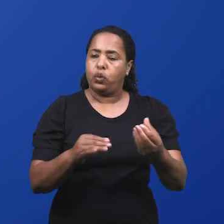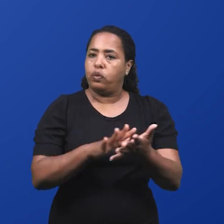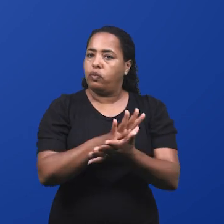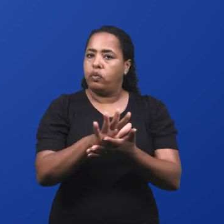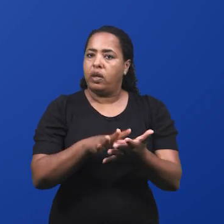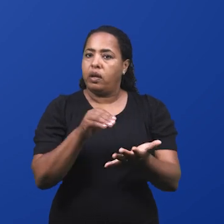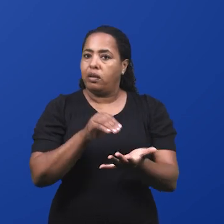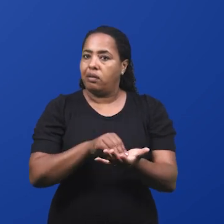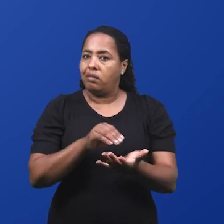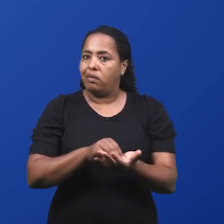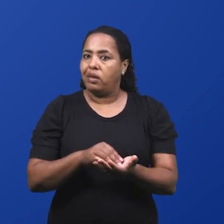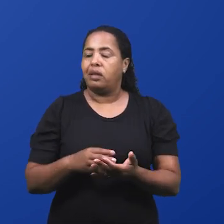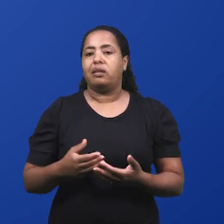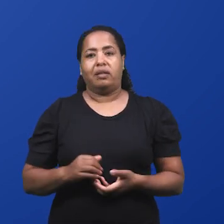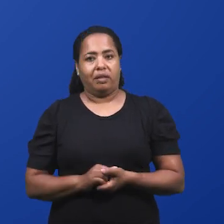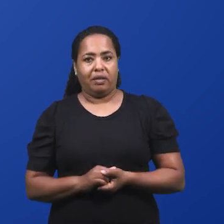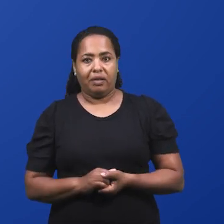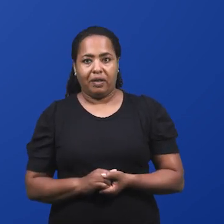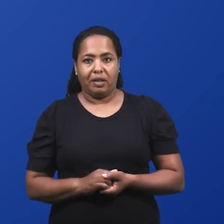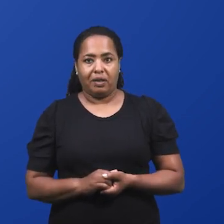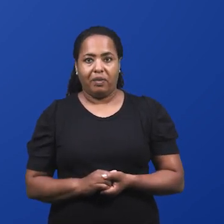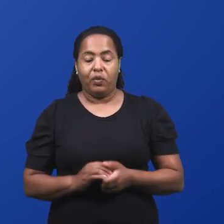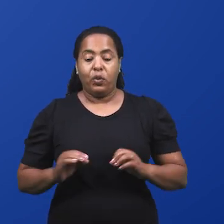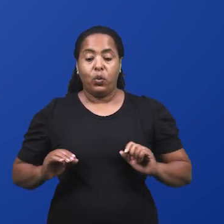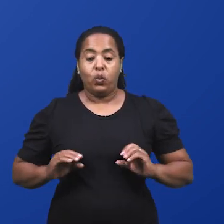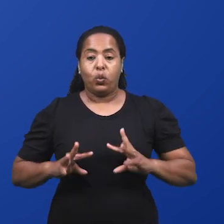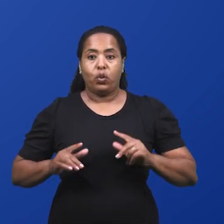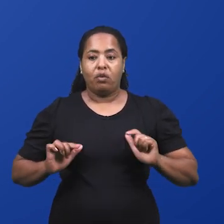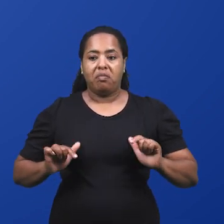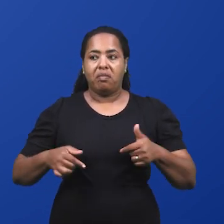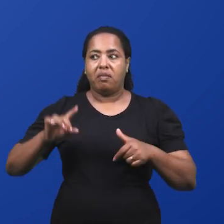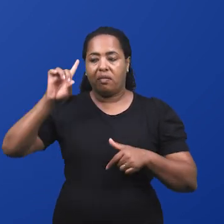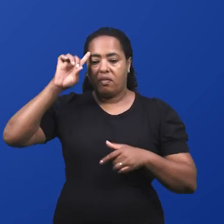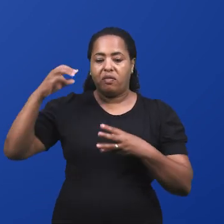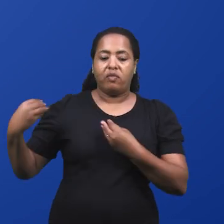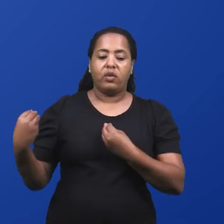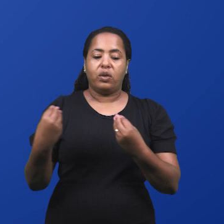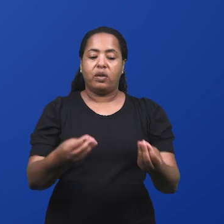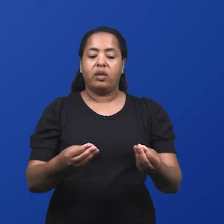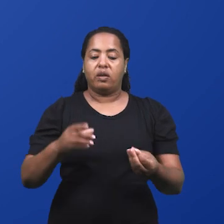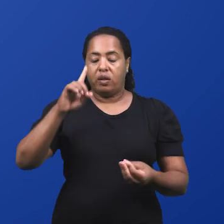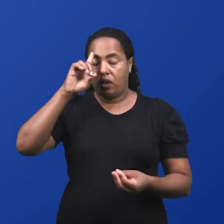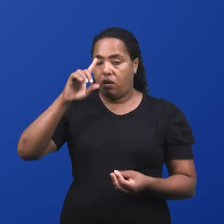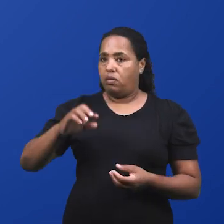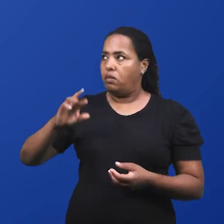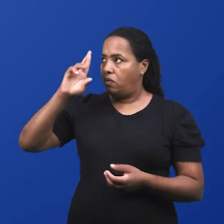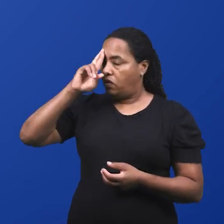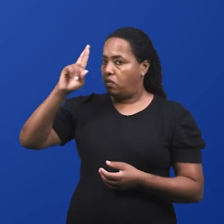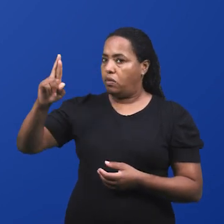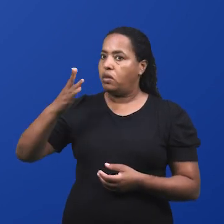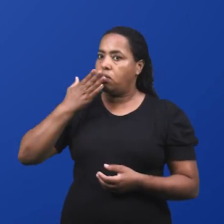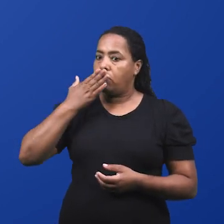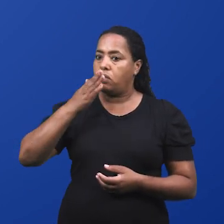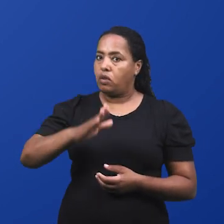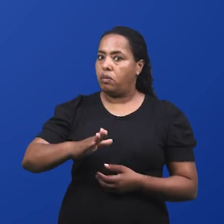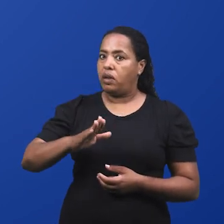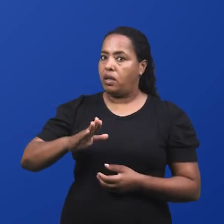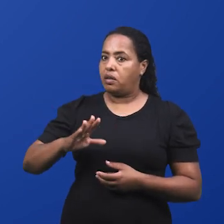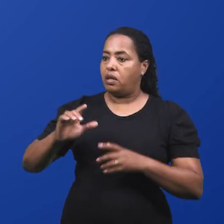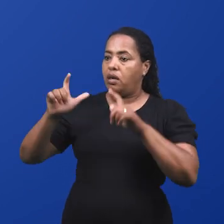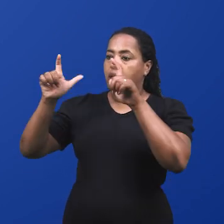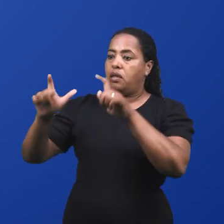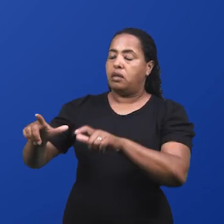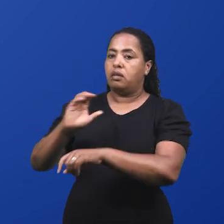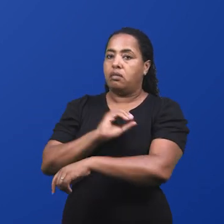Nada faltou ao povo, pois tudo o Senhor havia lhes provido por doação dele. E o Senhor tinha lhes prometido de dar a terra.